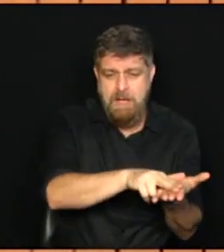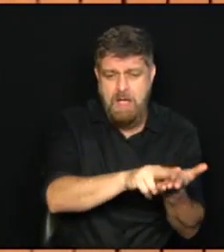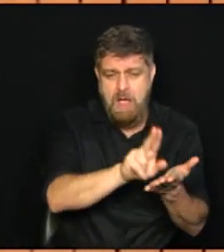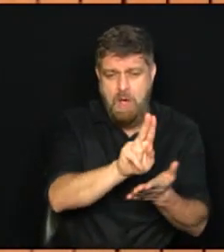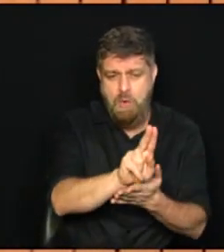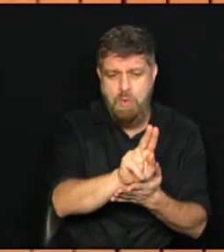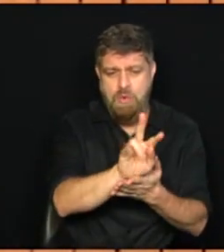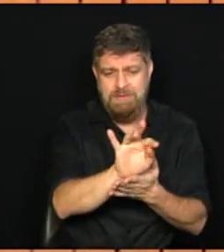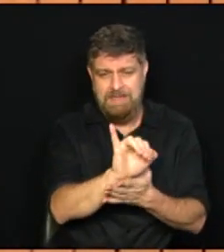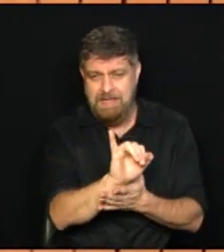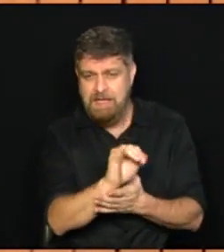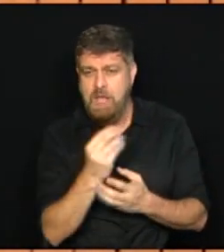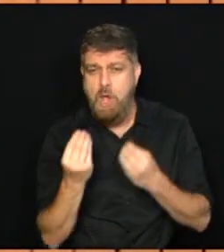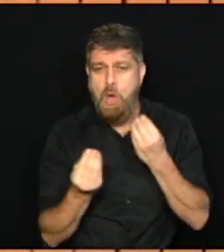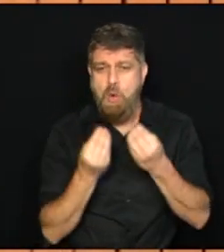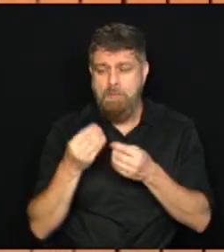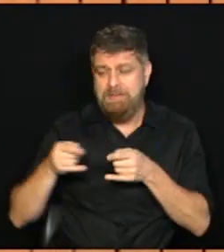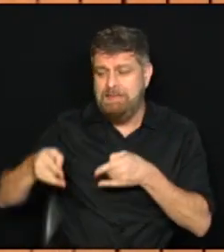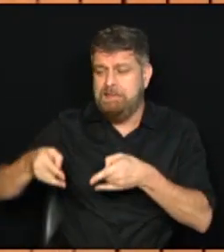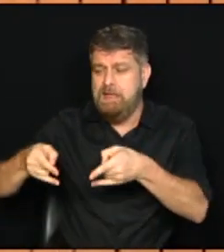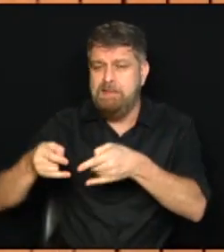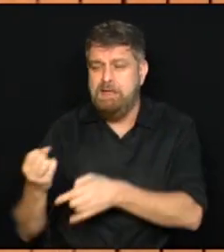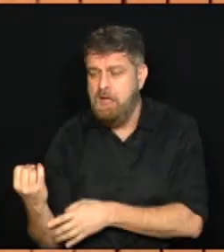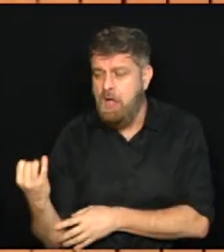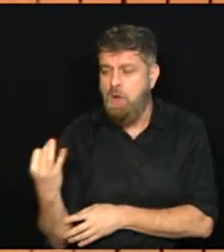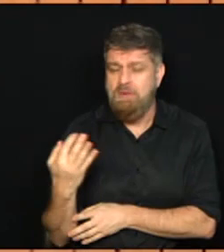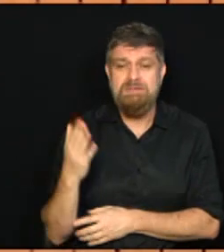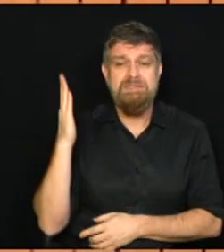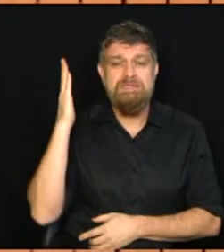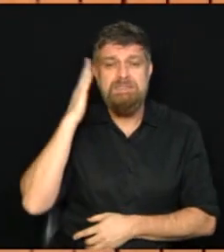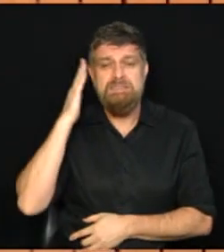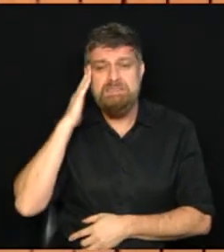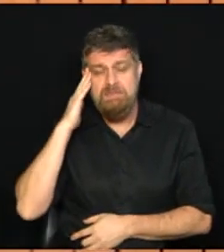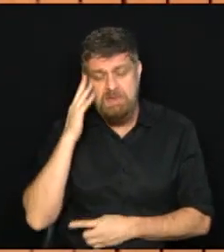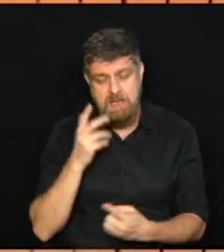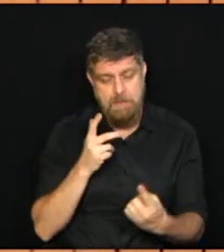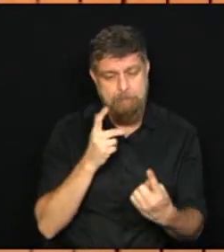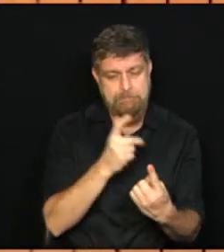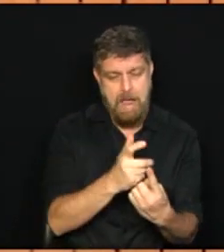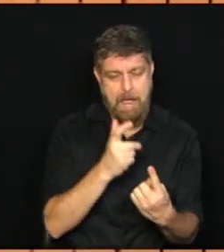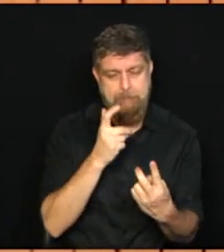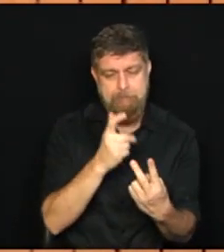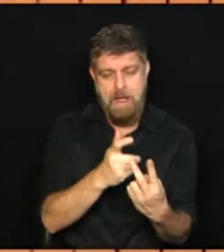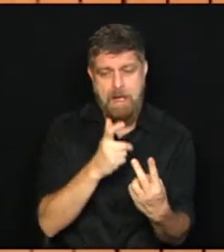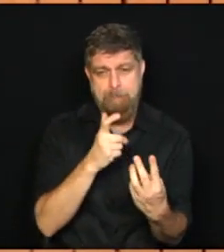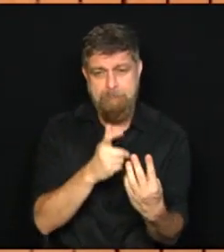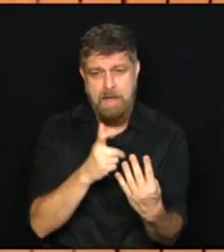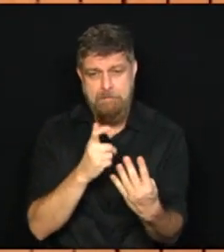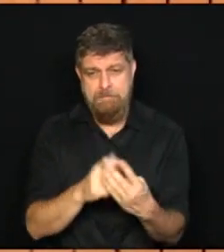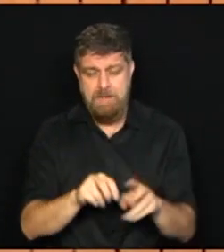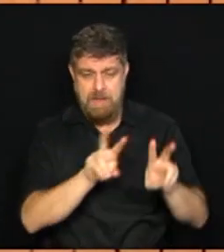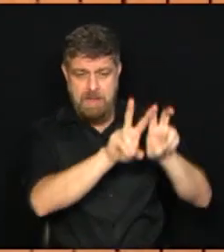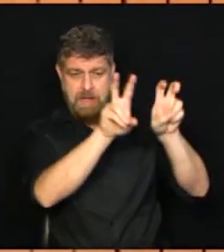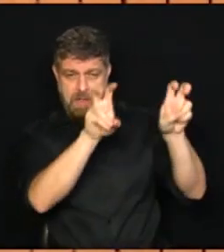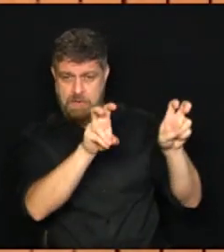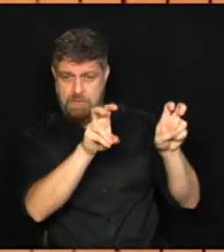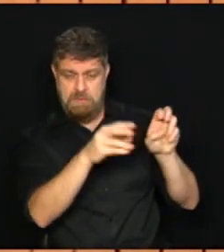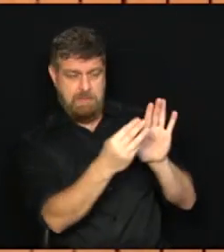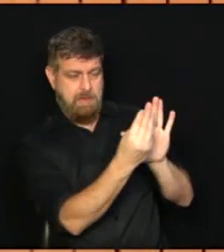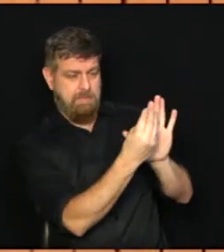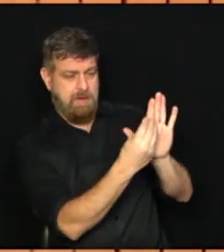de retaguarda, bem como a vacinação no nosso município, e também abordaremos